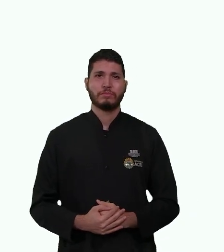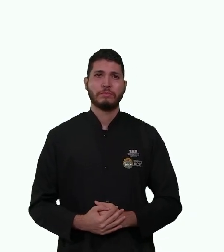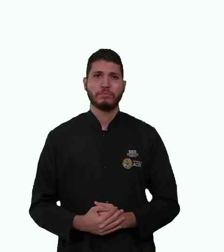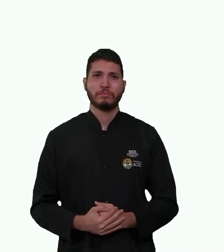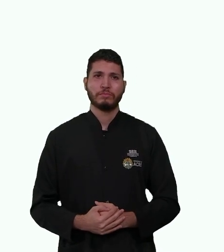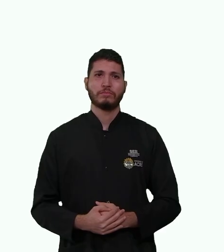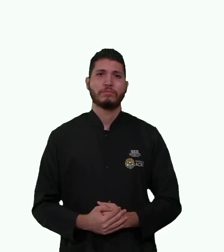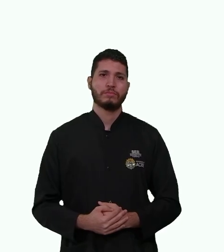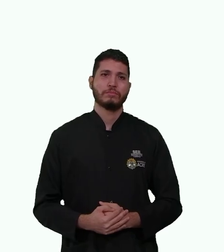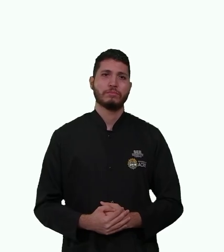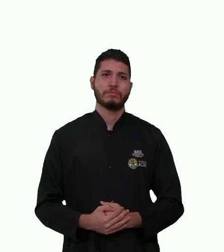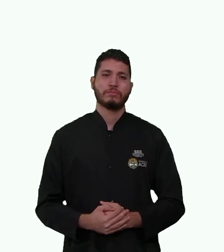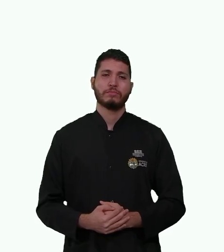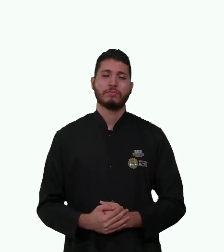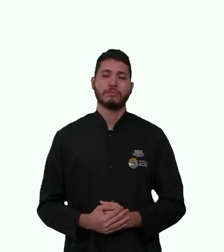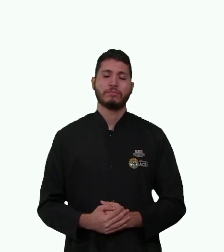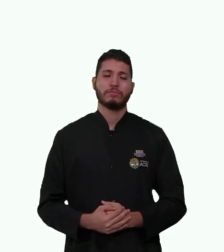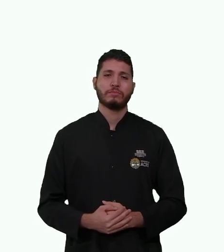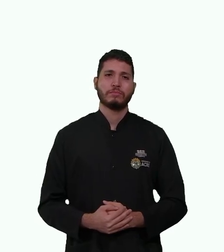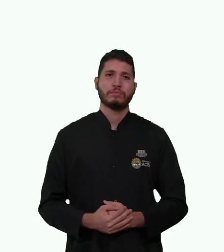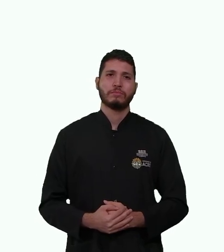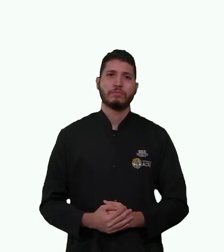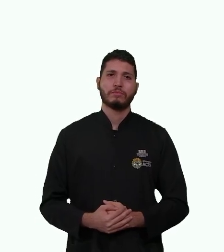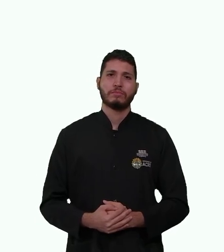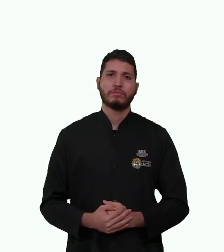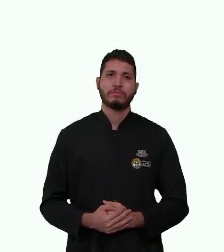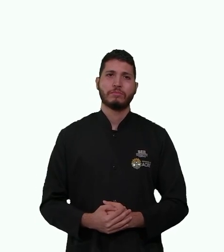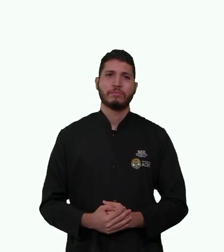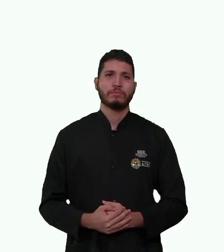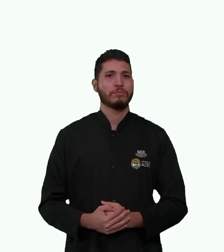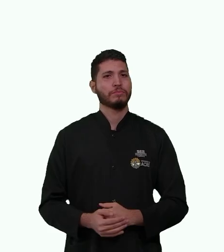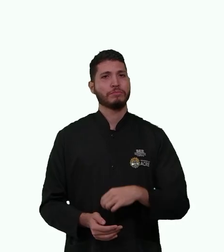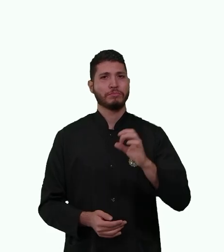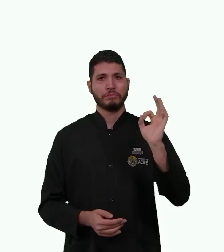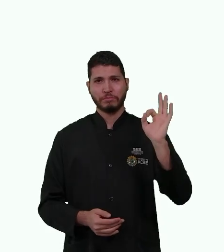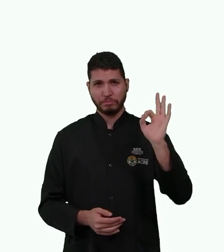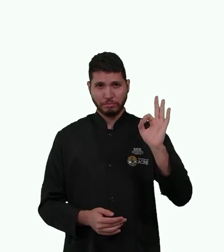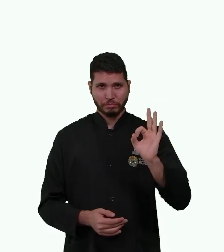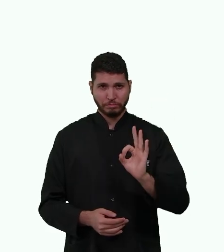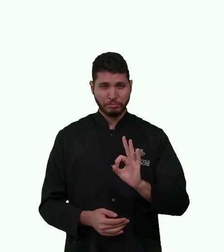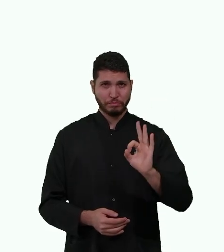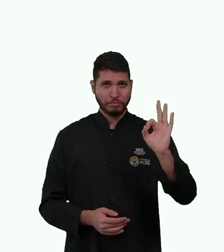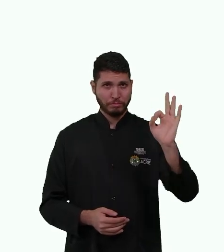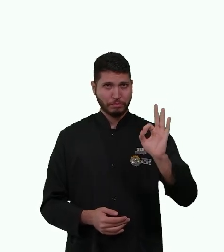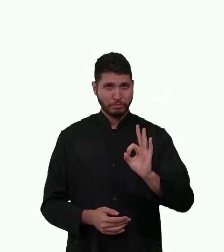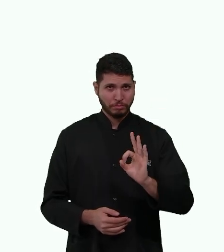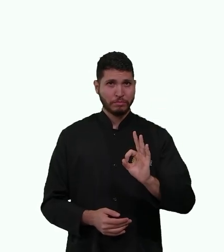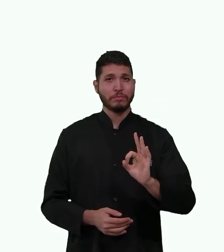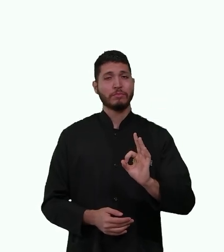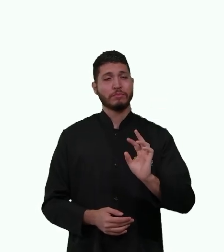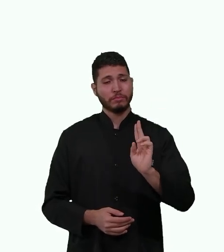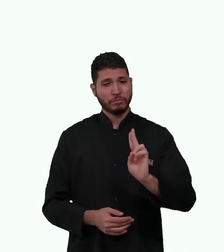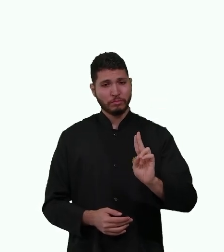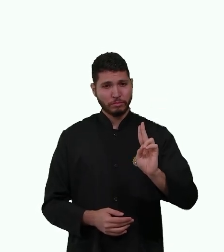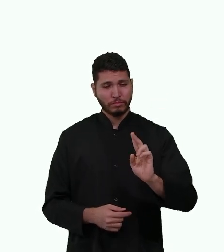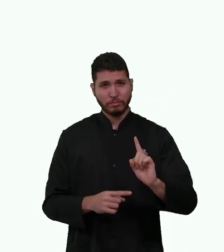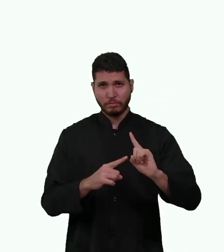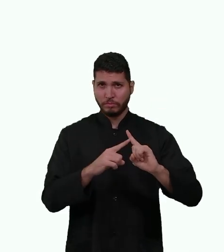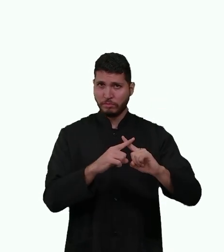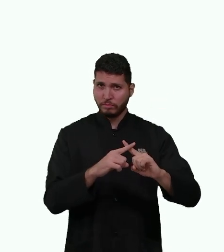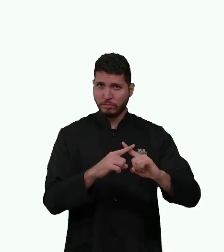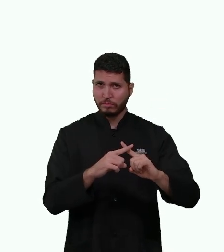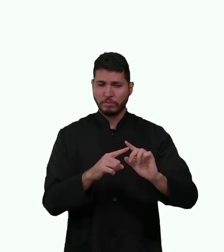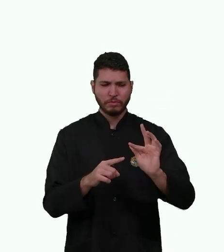Aí, aqui, ó, o que que a gente trabalha? Quando eu falo em porcentagem, a gente tem o fator de multiplicação. Professora, o que